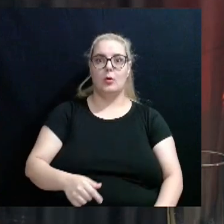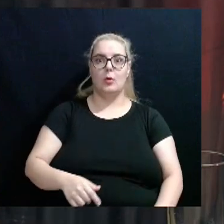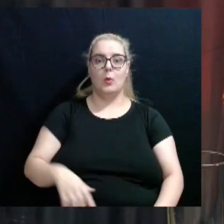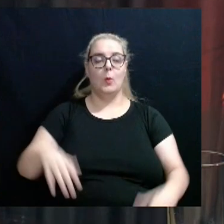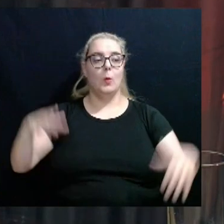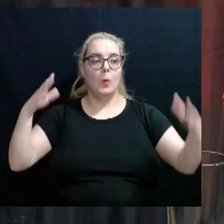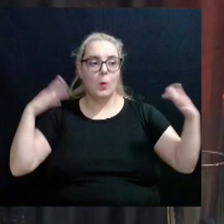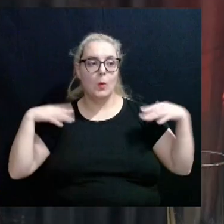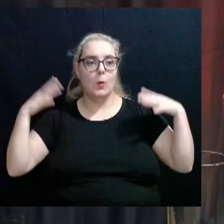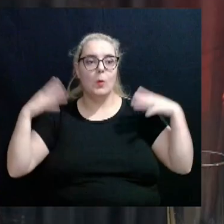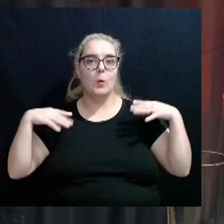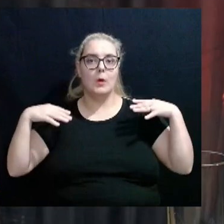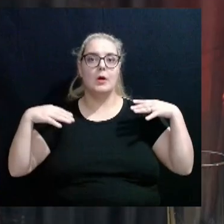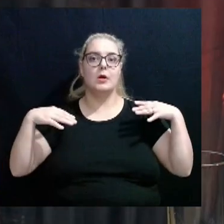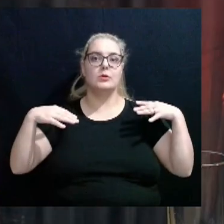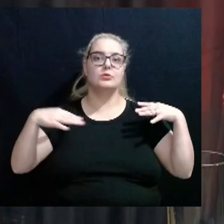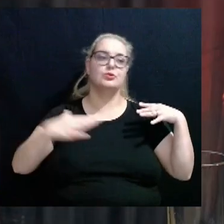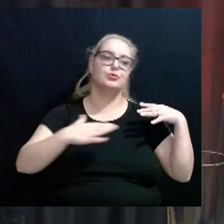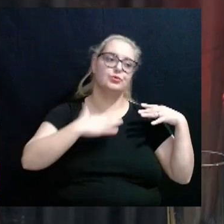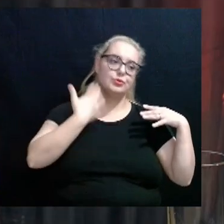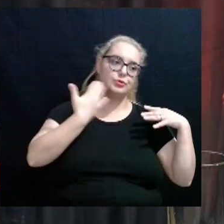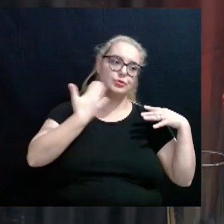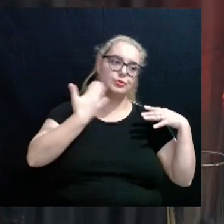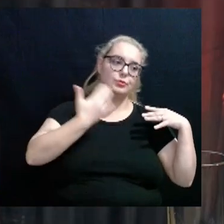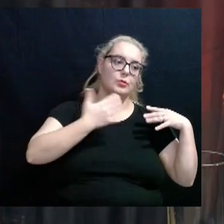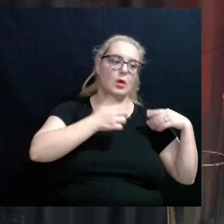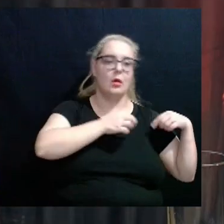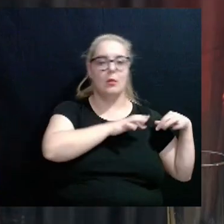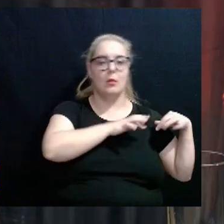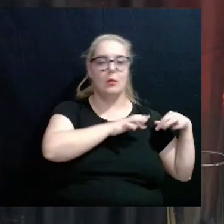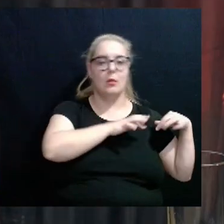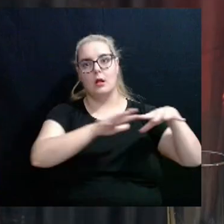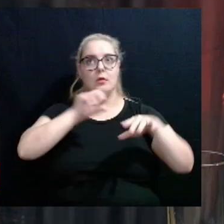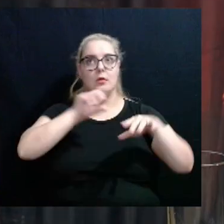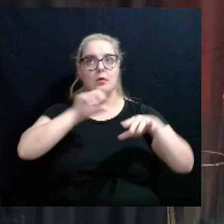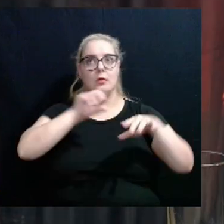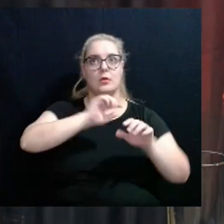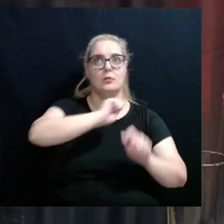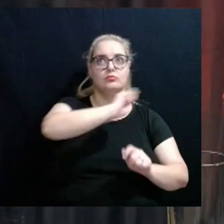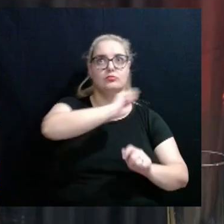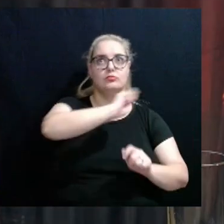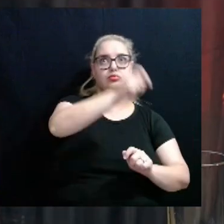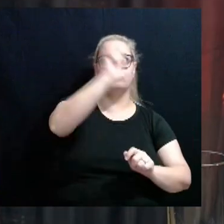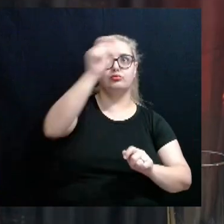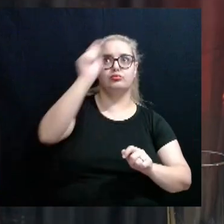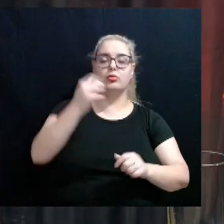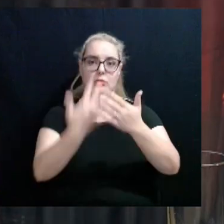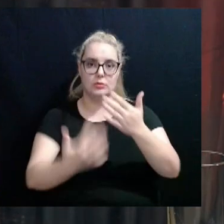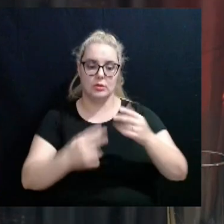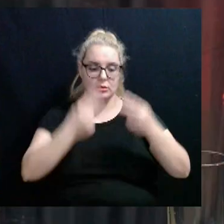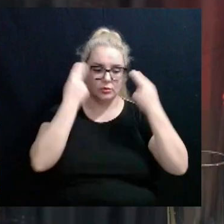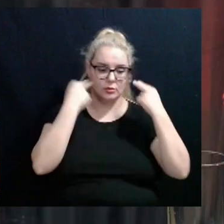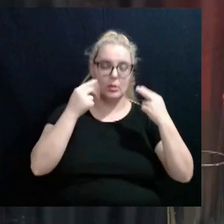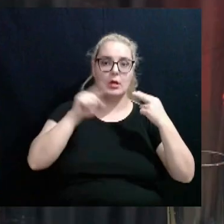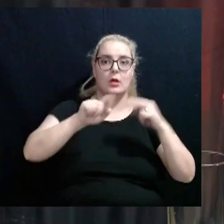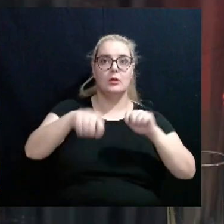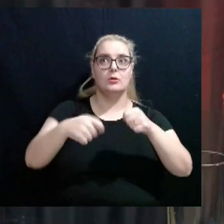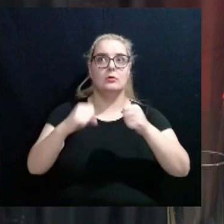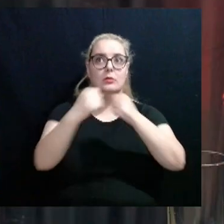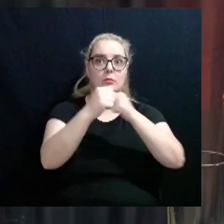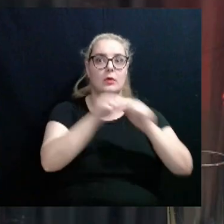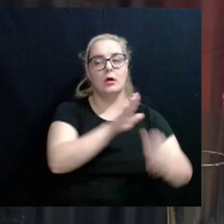passaria, né, e veria e aquele sangue, então, seria o sinal de proteção,